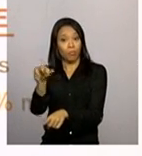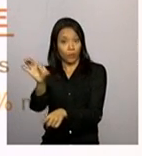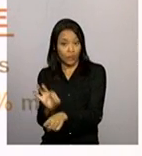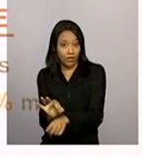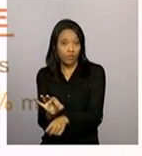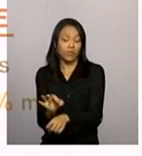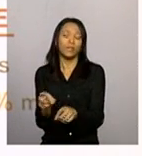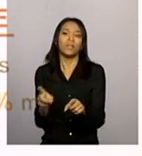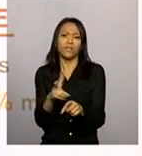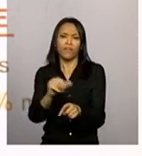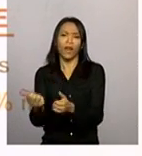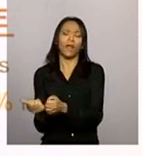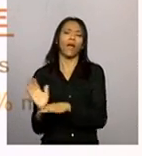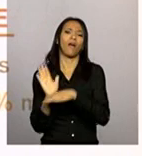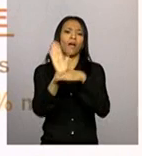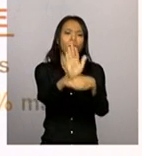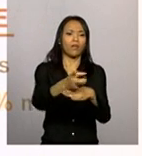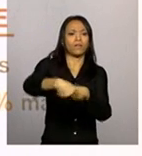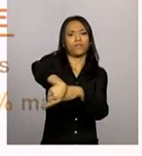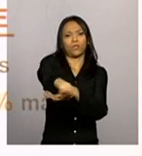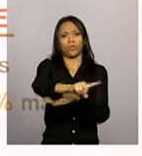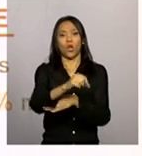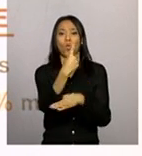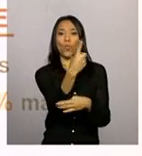e vão beneficiar